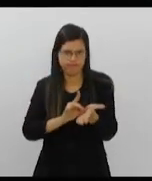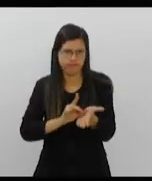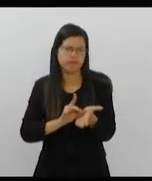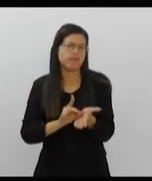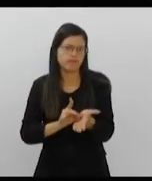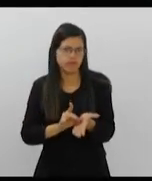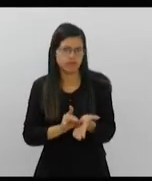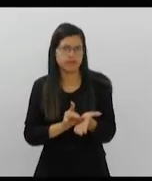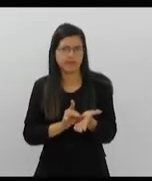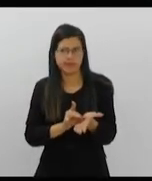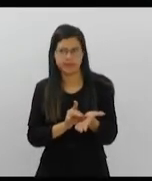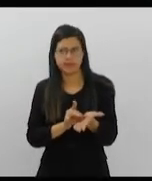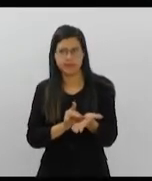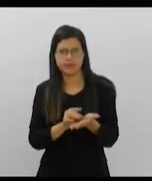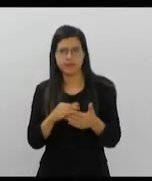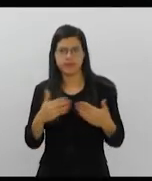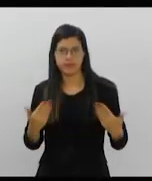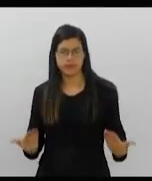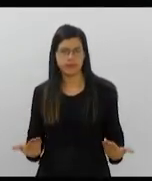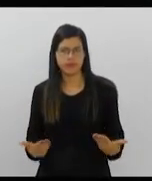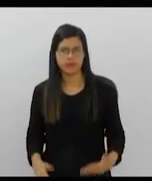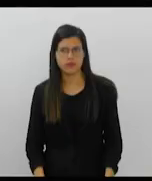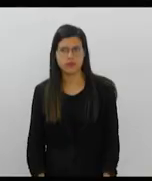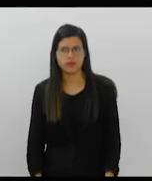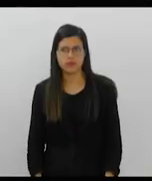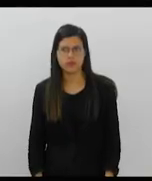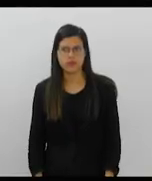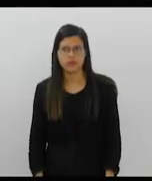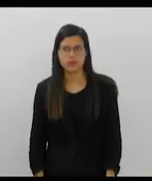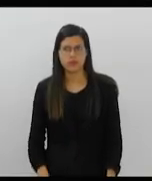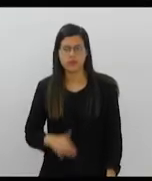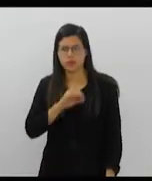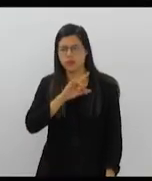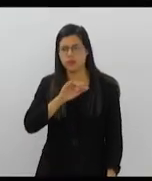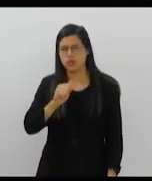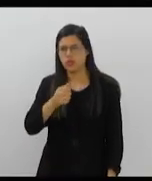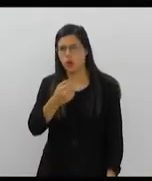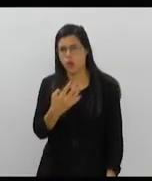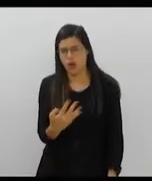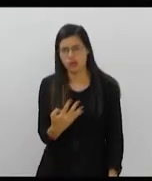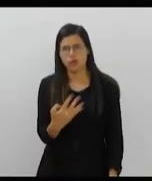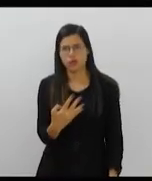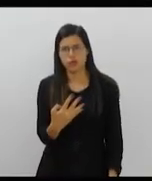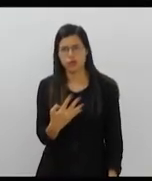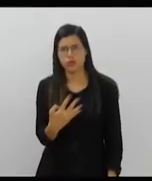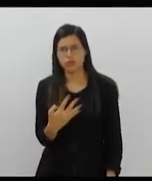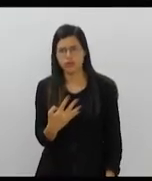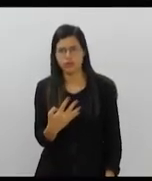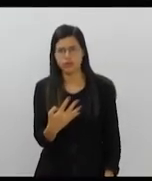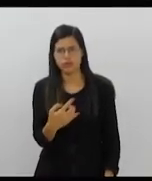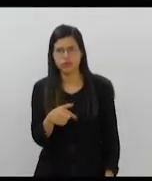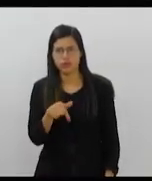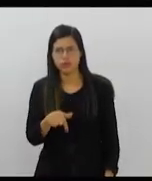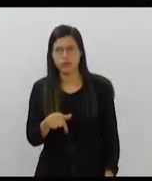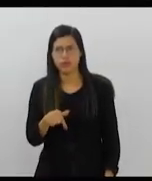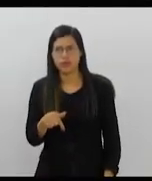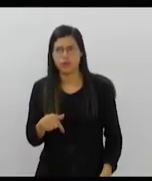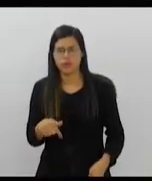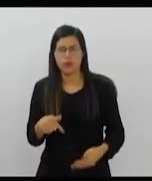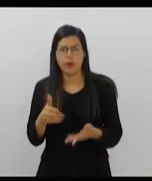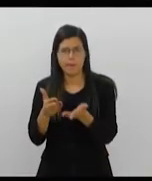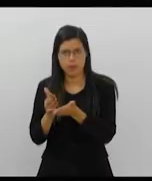verdadeira. Bom, saiu aqui no dia 4, foi a sanção do